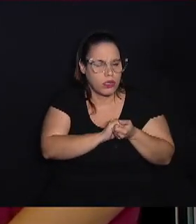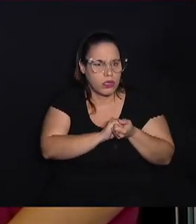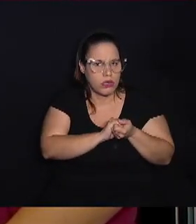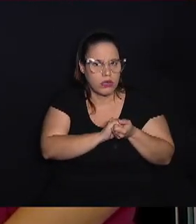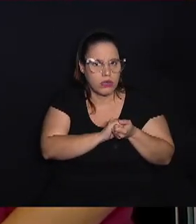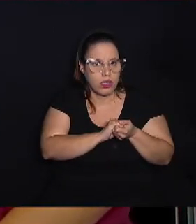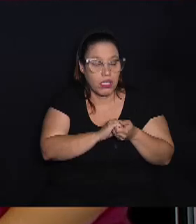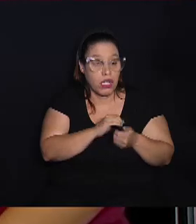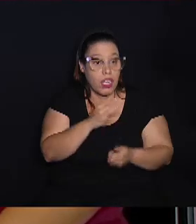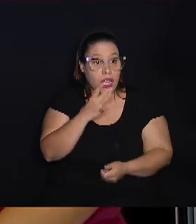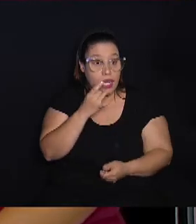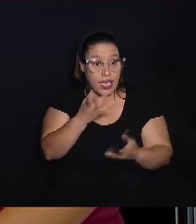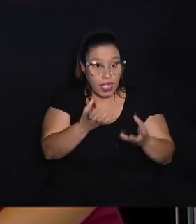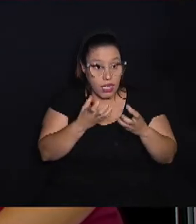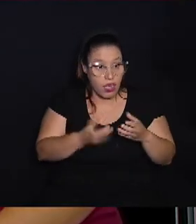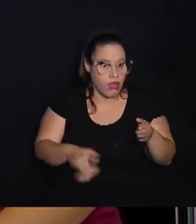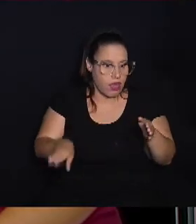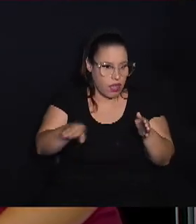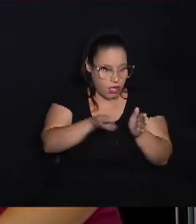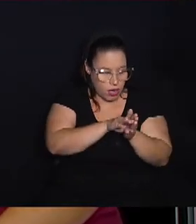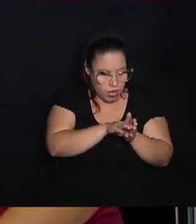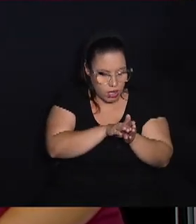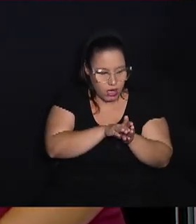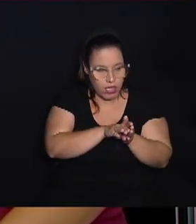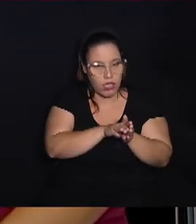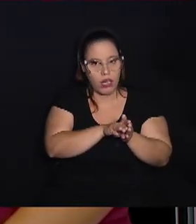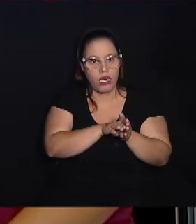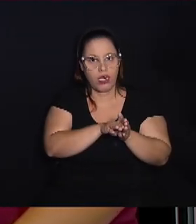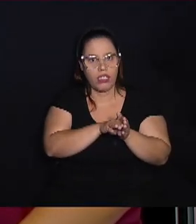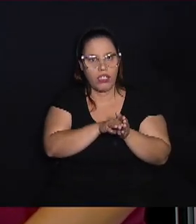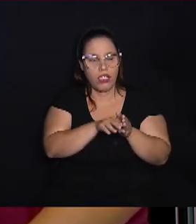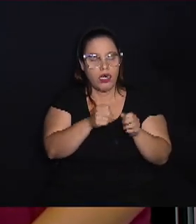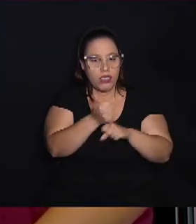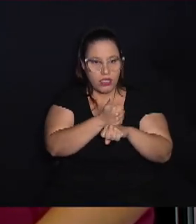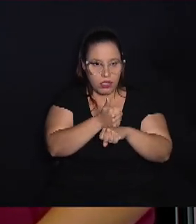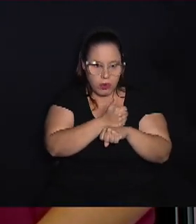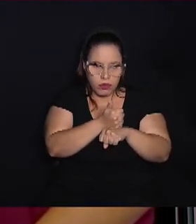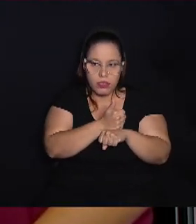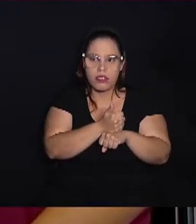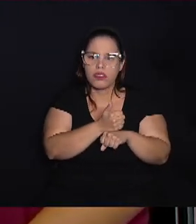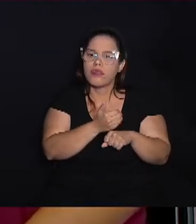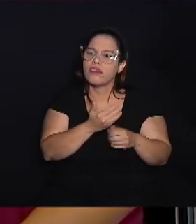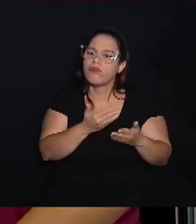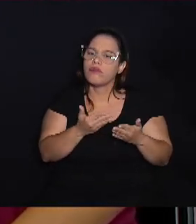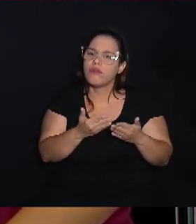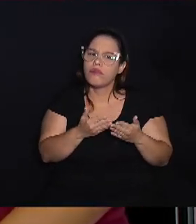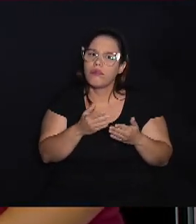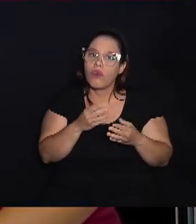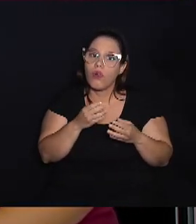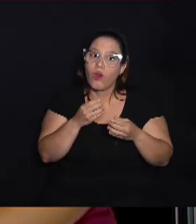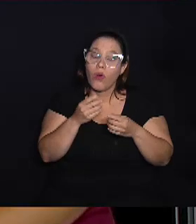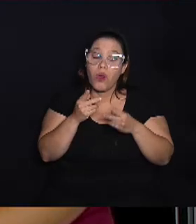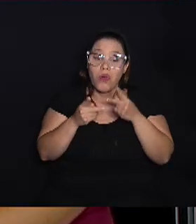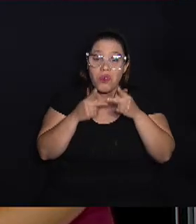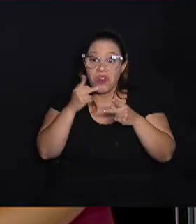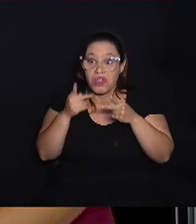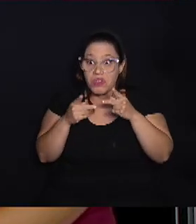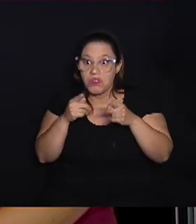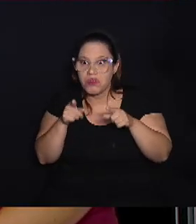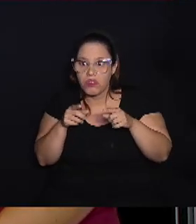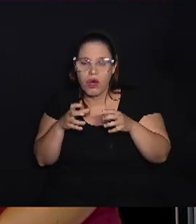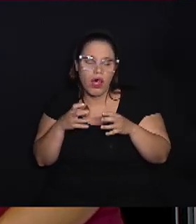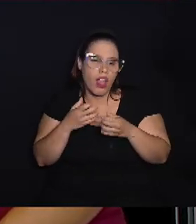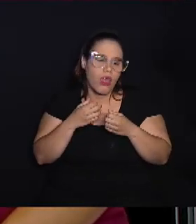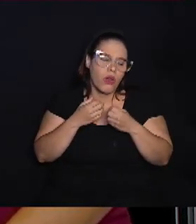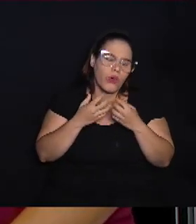tem interesse de entrar nessa profissão, nessa área, vendo você falar, olha lá, agora falando, gostei, legal,